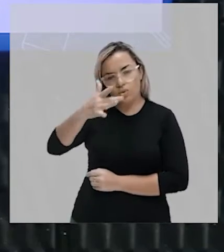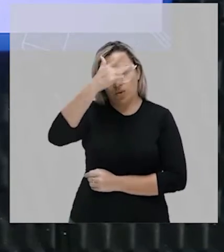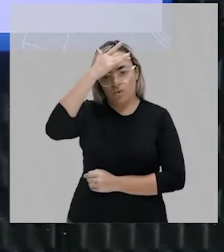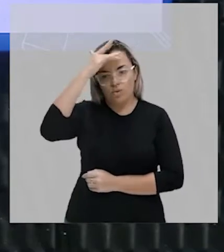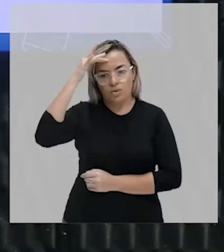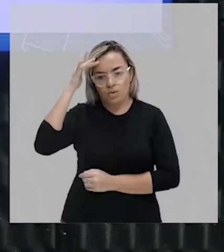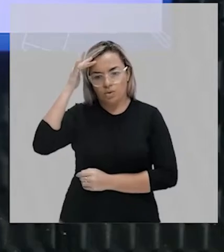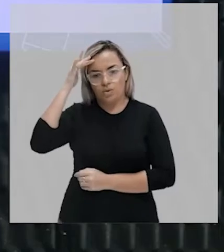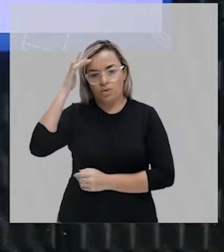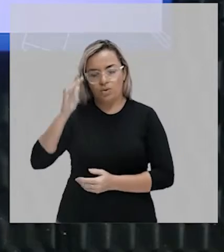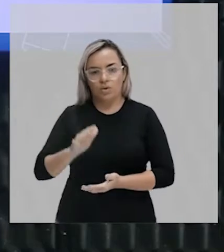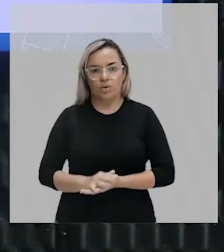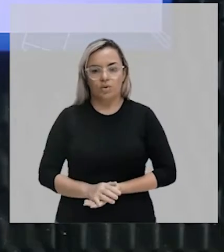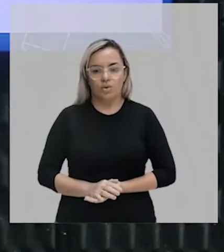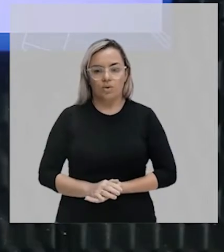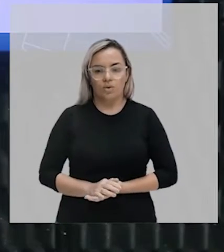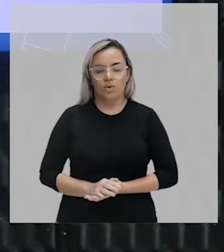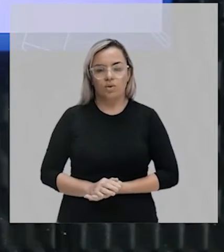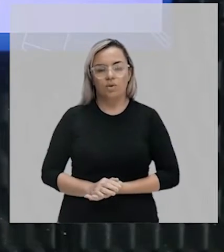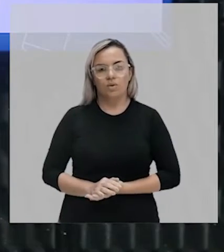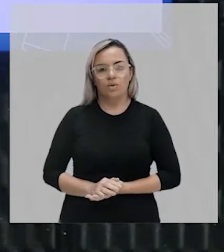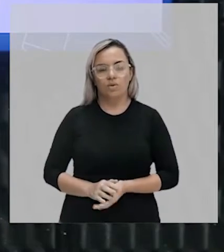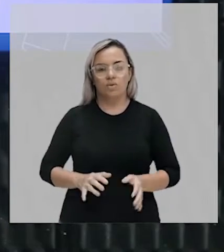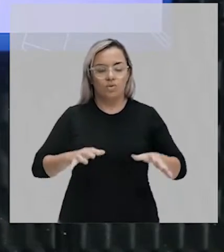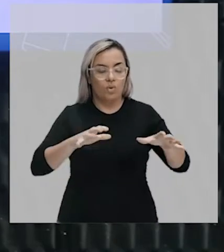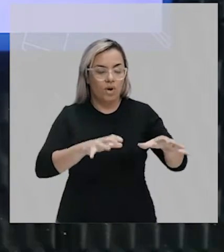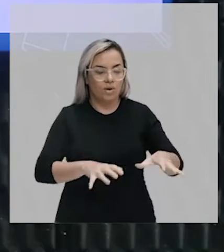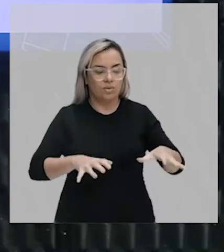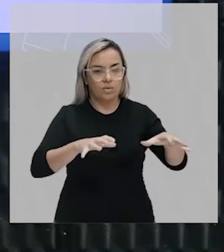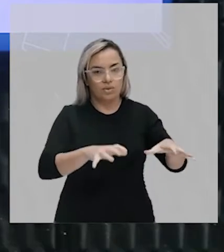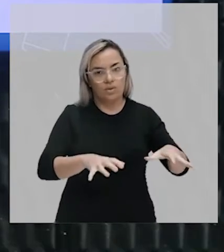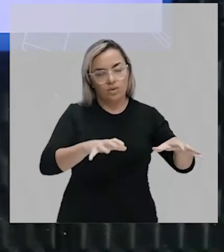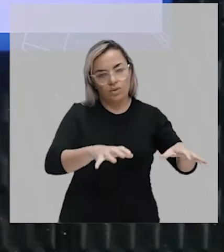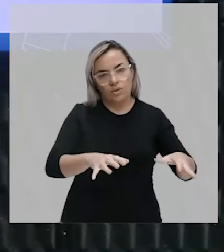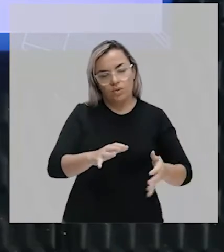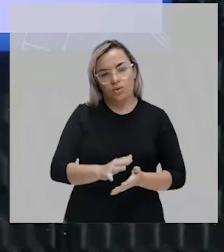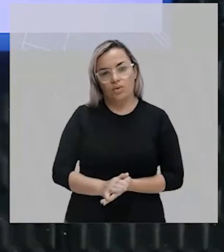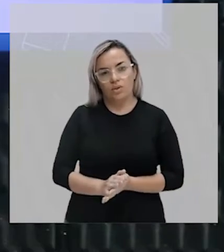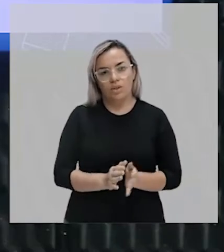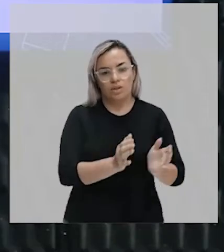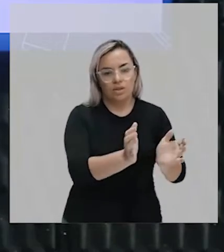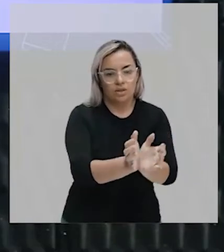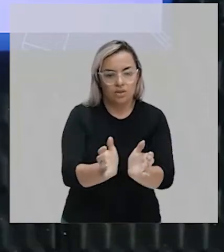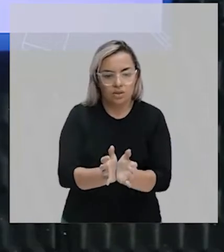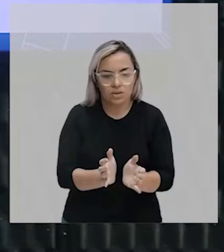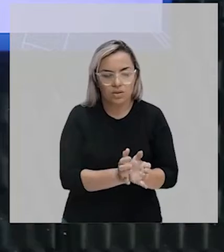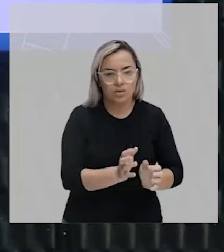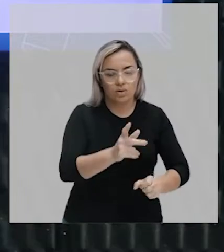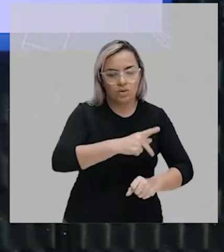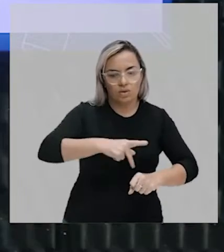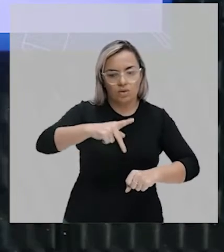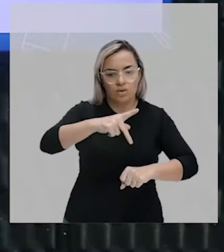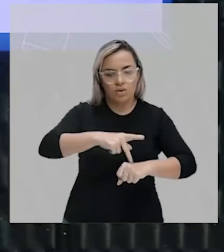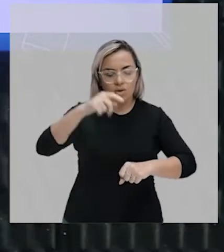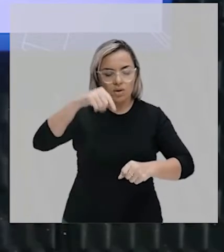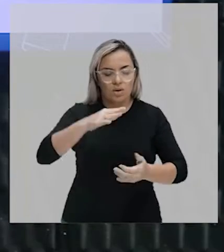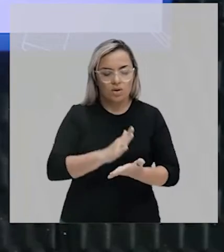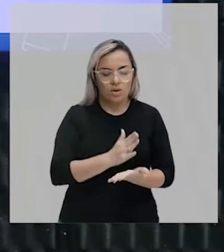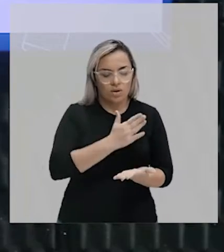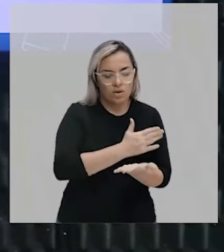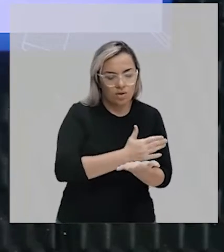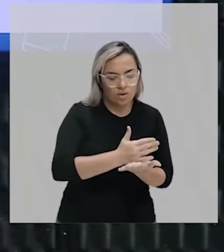no ou duto Reino Unido e aí a gente começa com o primeiro. Reino